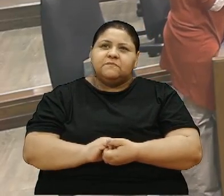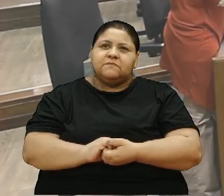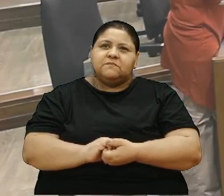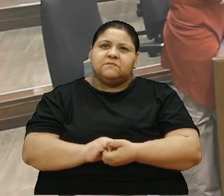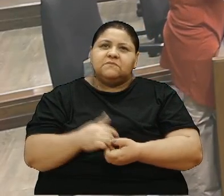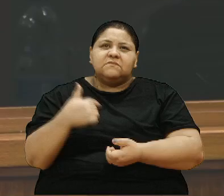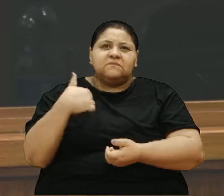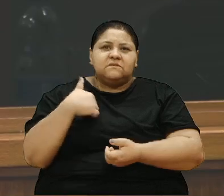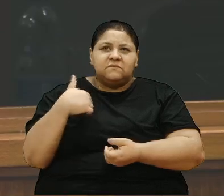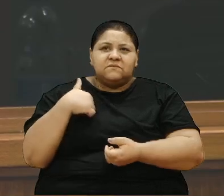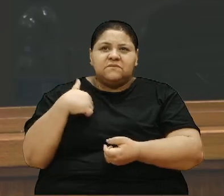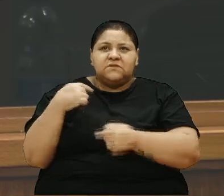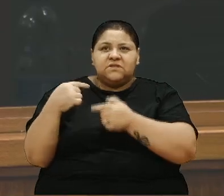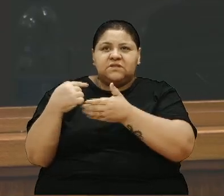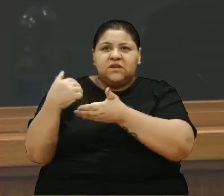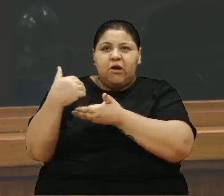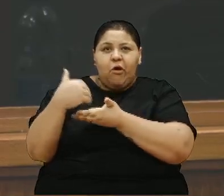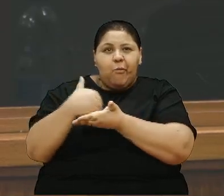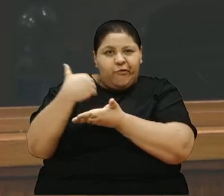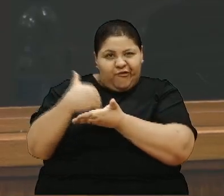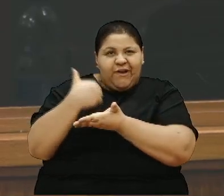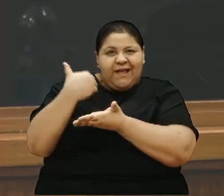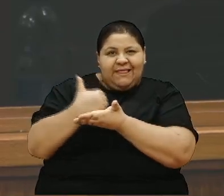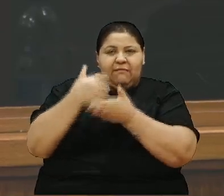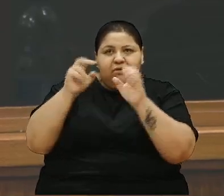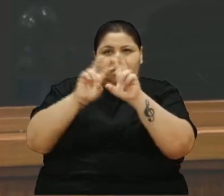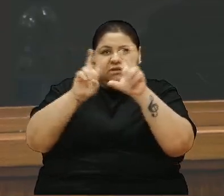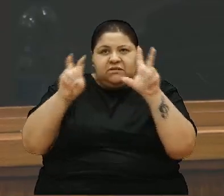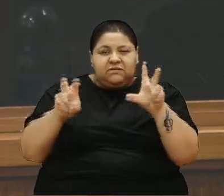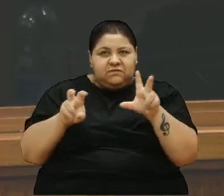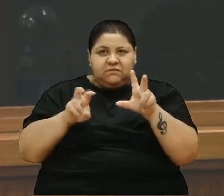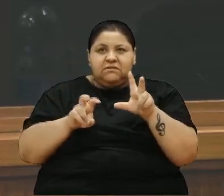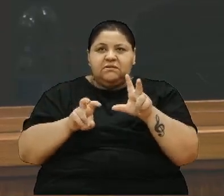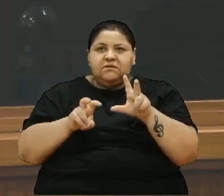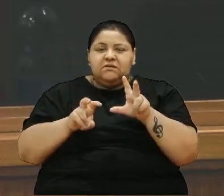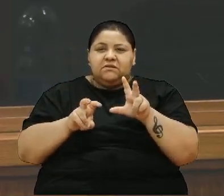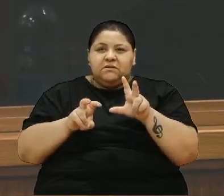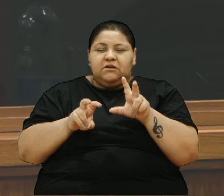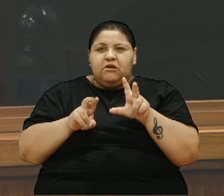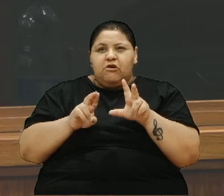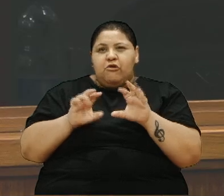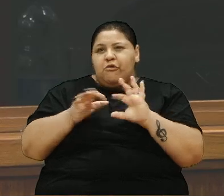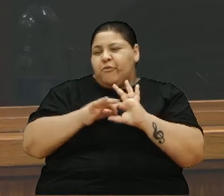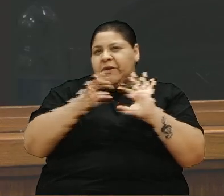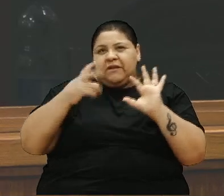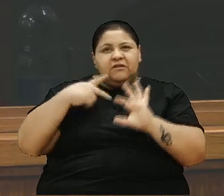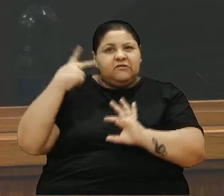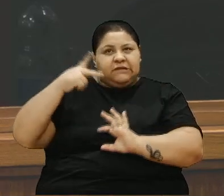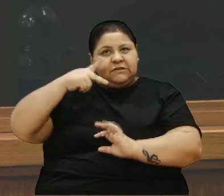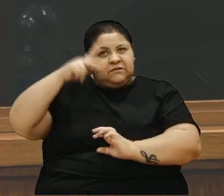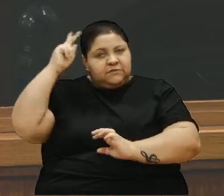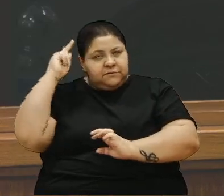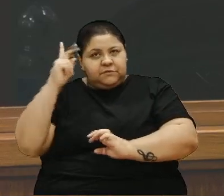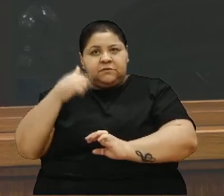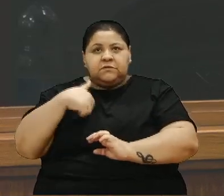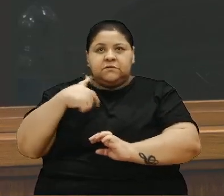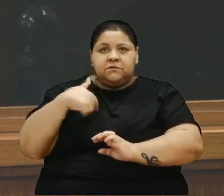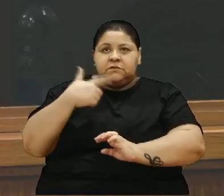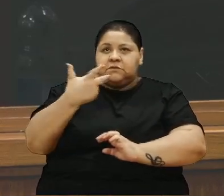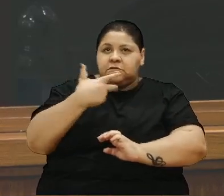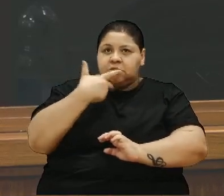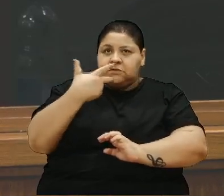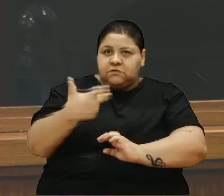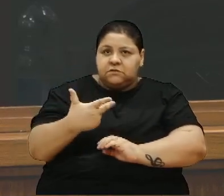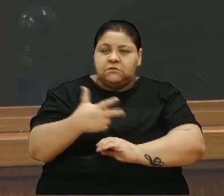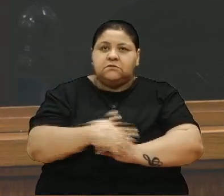fui meio que provocada por esse assunto, então, para não interromper o vereador Iago, eu quero dizer